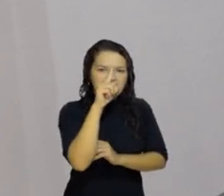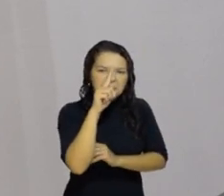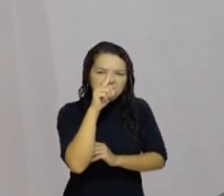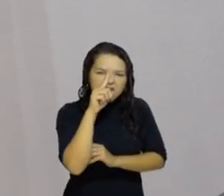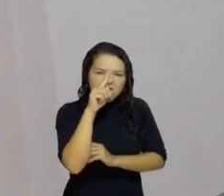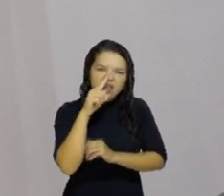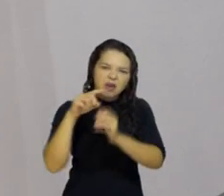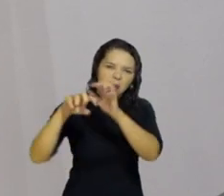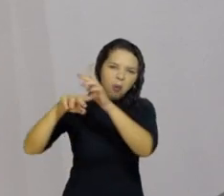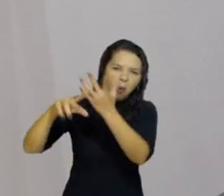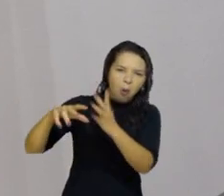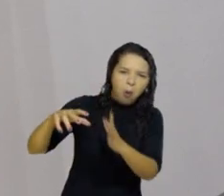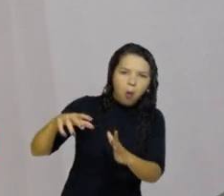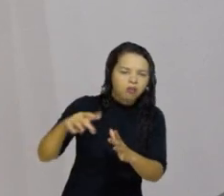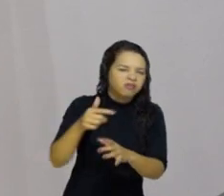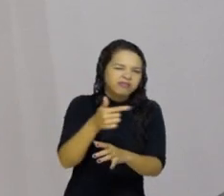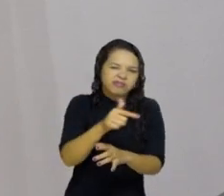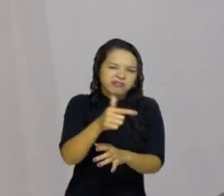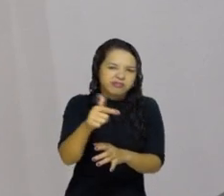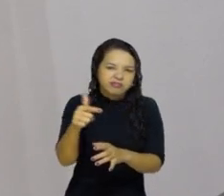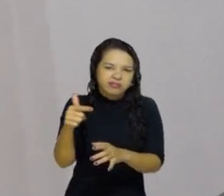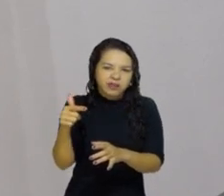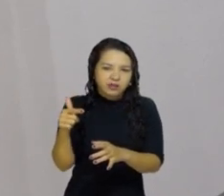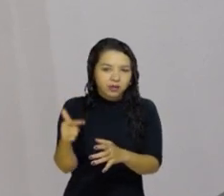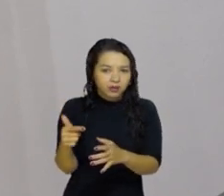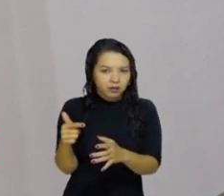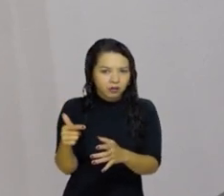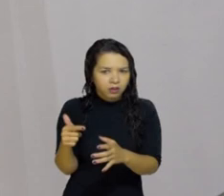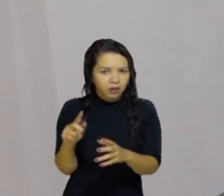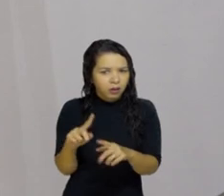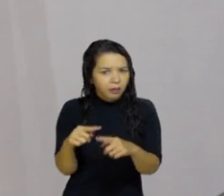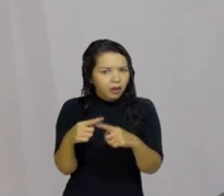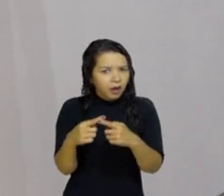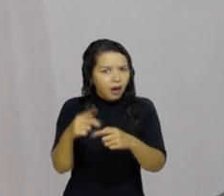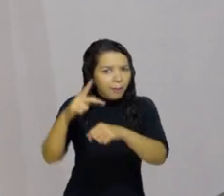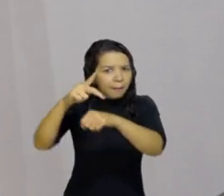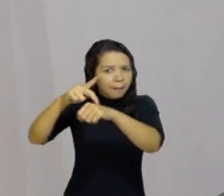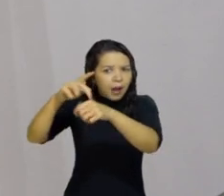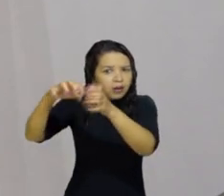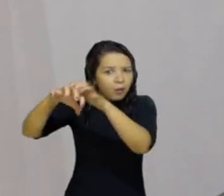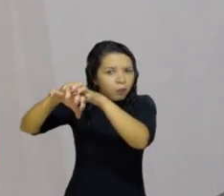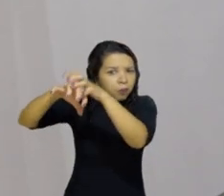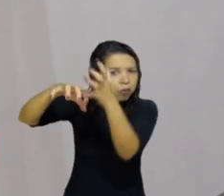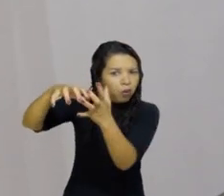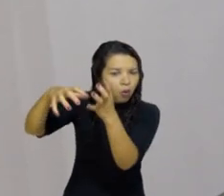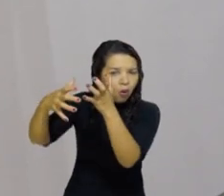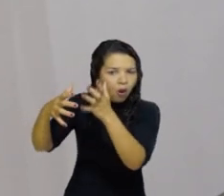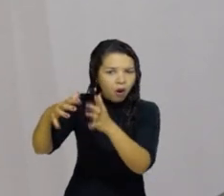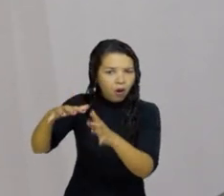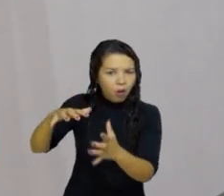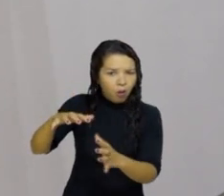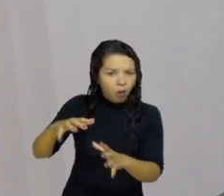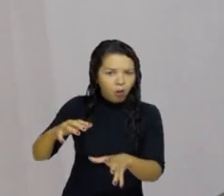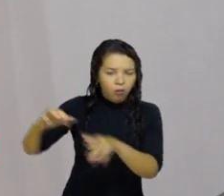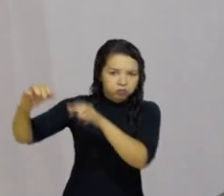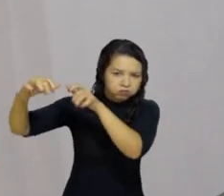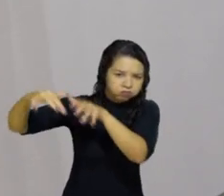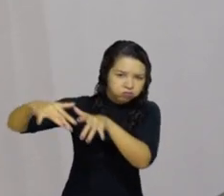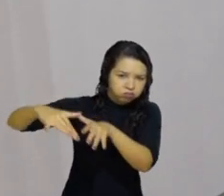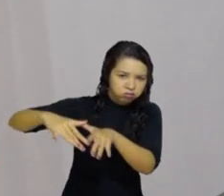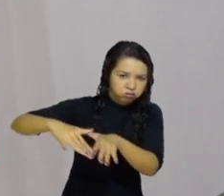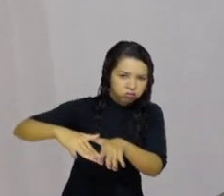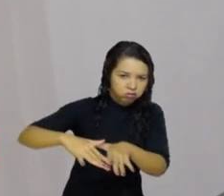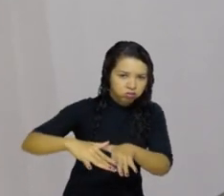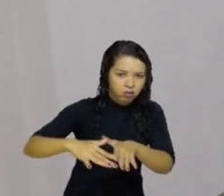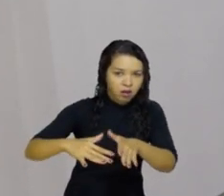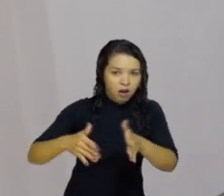situação real, já que a rocha se desprendeu, causando a queda de um grande volume de detritos, interdição